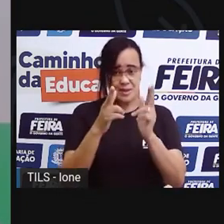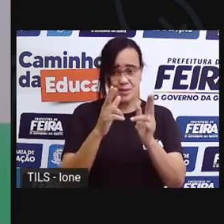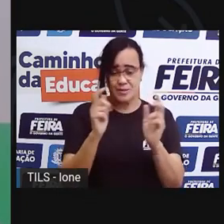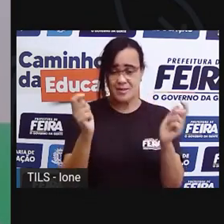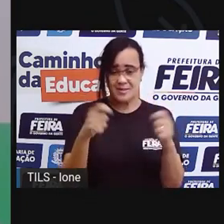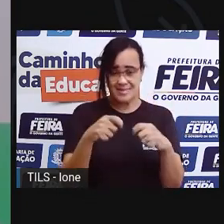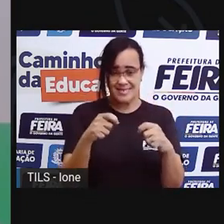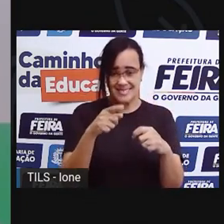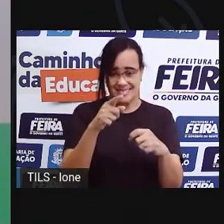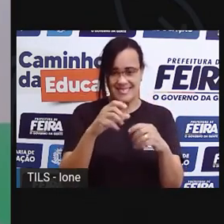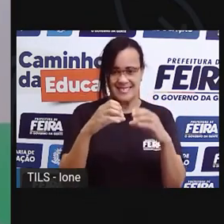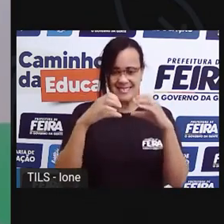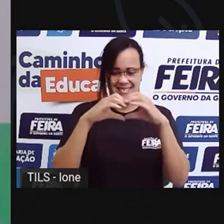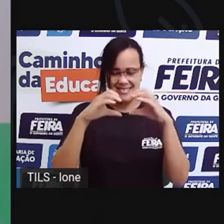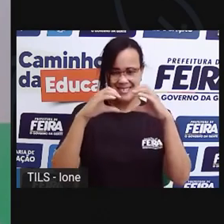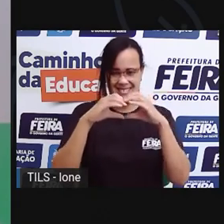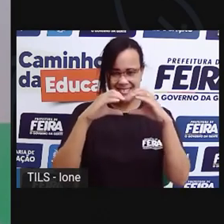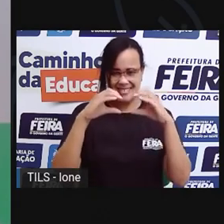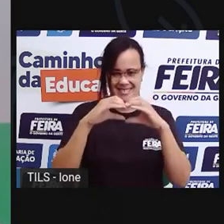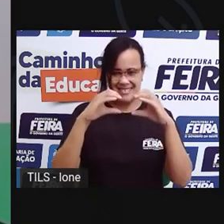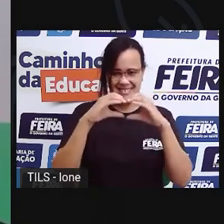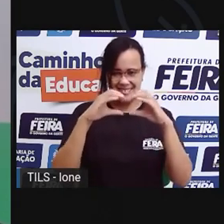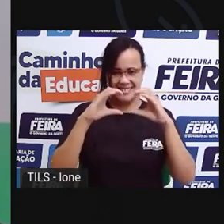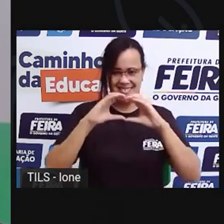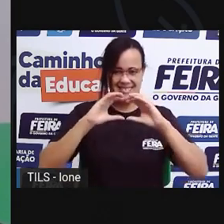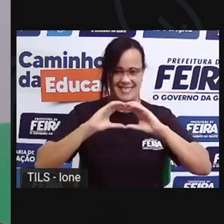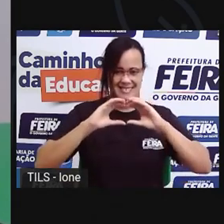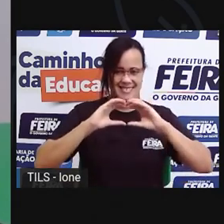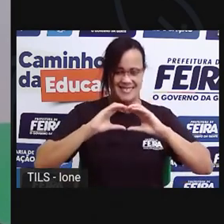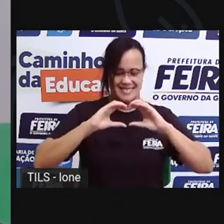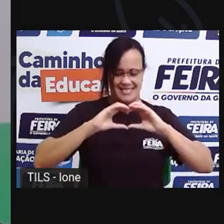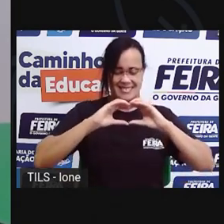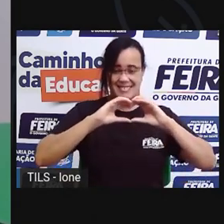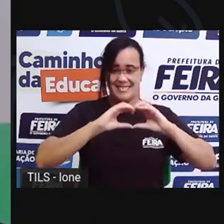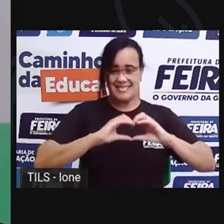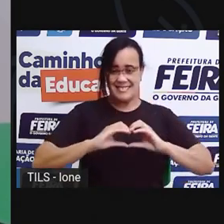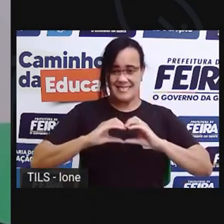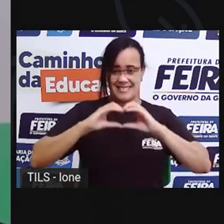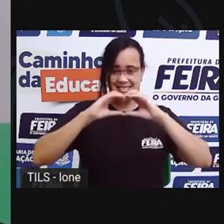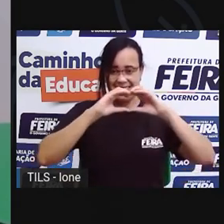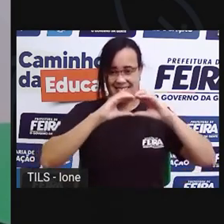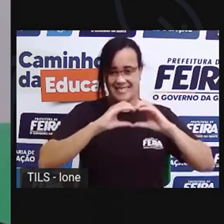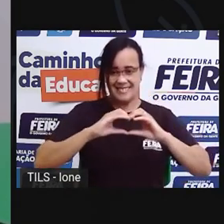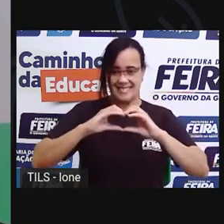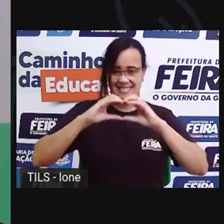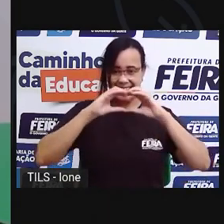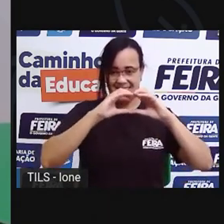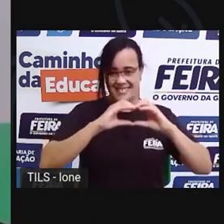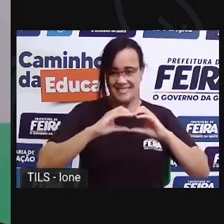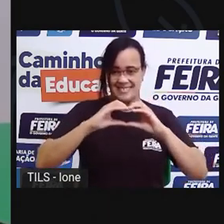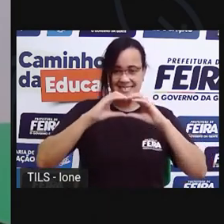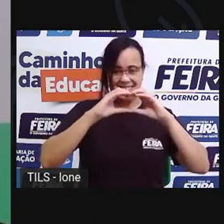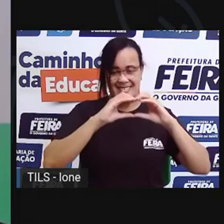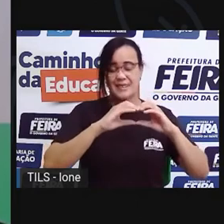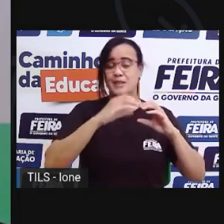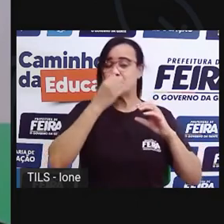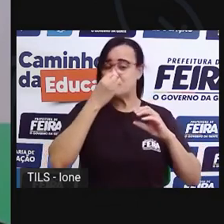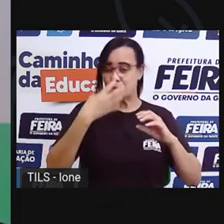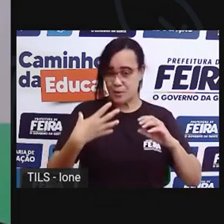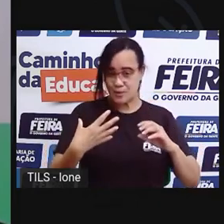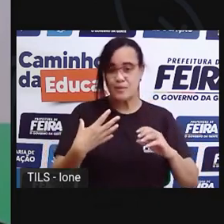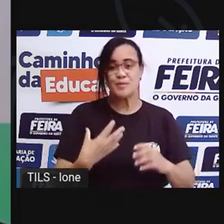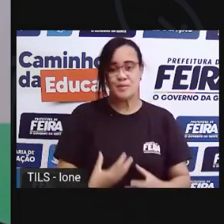Esse coração da Pró tá meio estranho, mas não faz mal, né? O que a gente viu na aula de hoje não faz